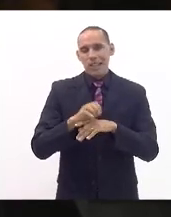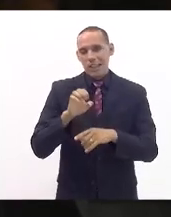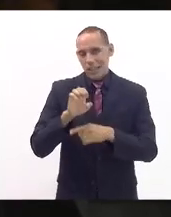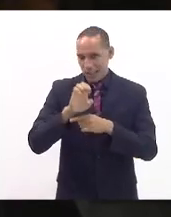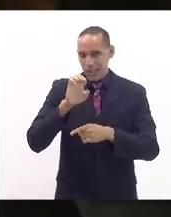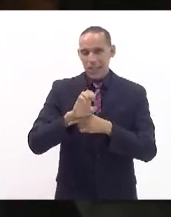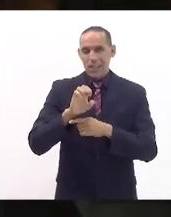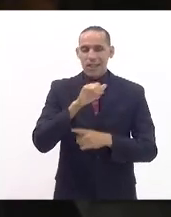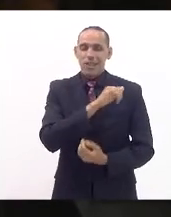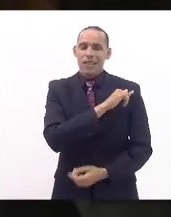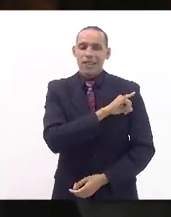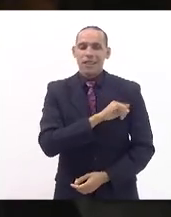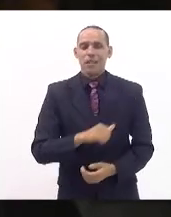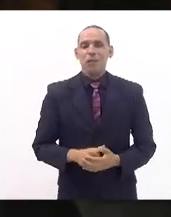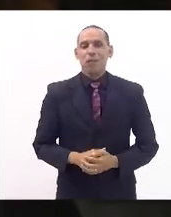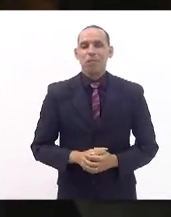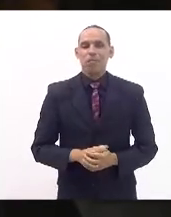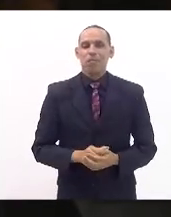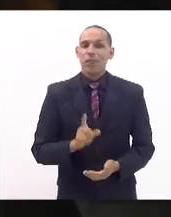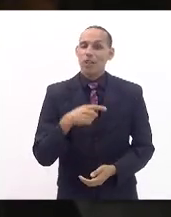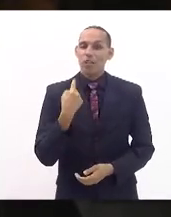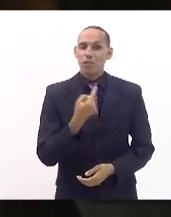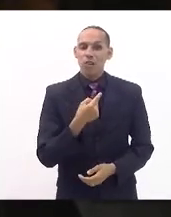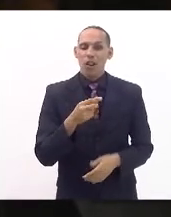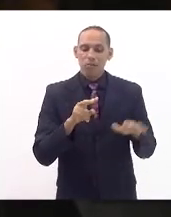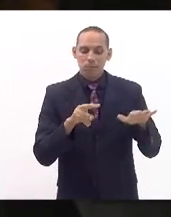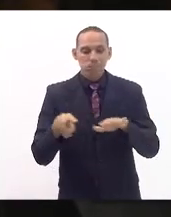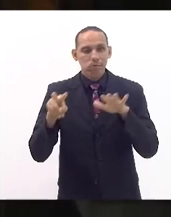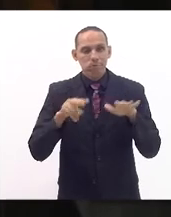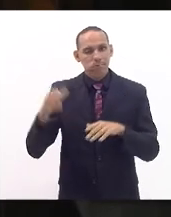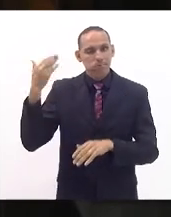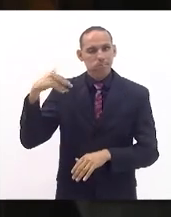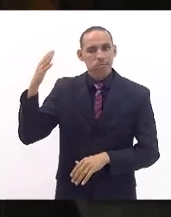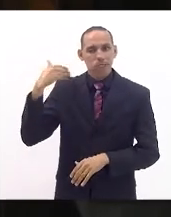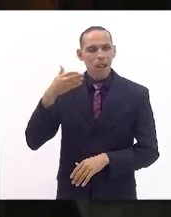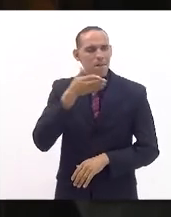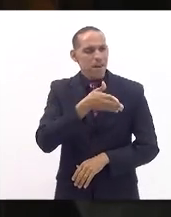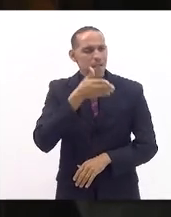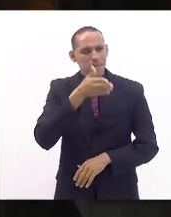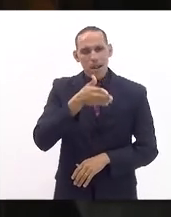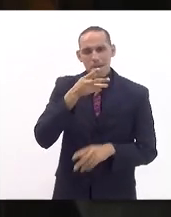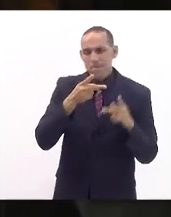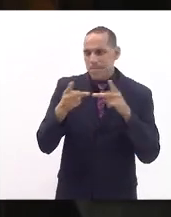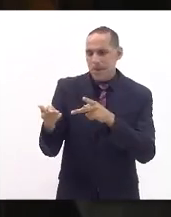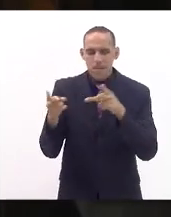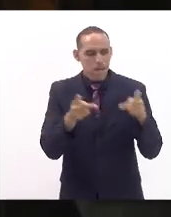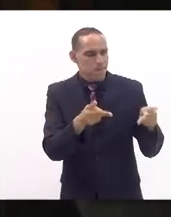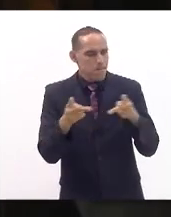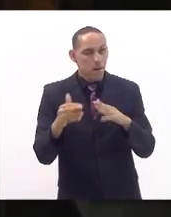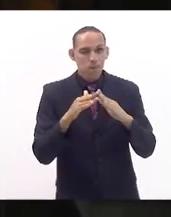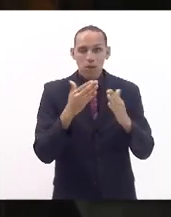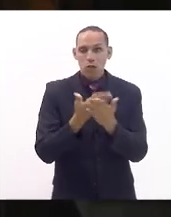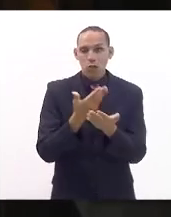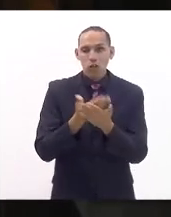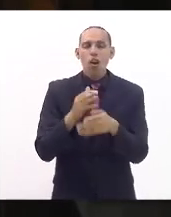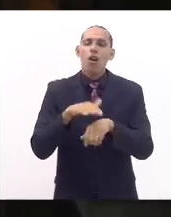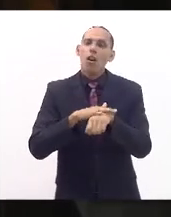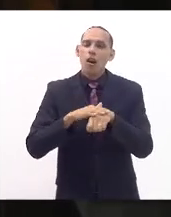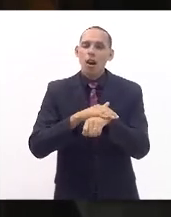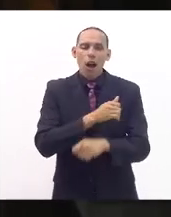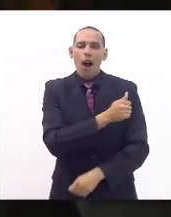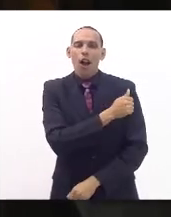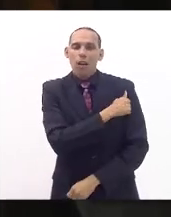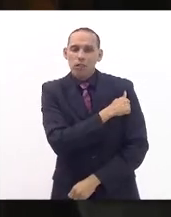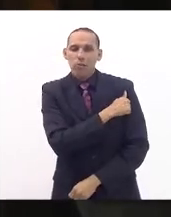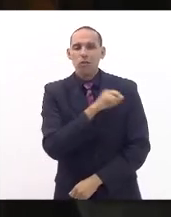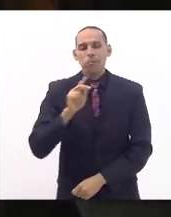Janeiro. A gente tem, nas últimas semanas, rodado as escolas, dialogado com os estudantes, dialogado